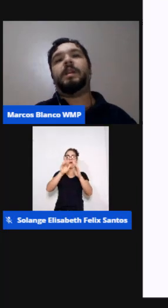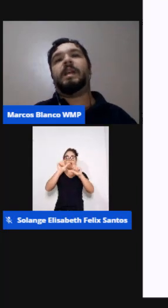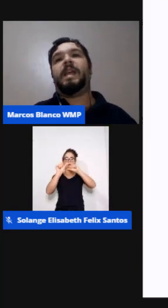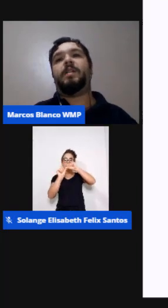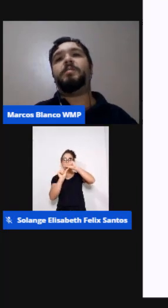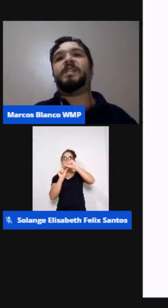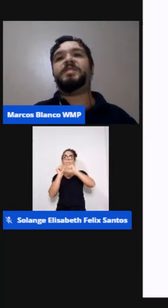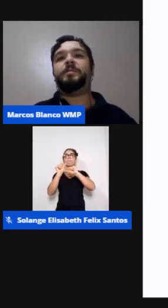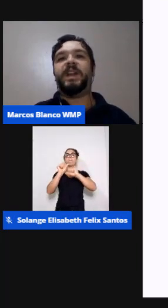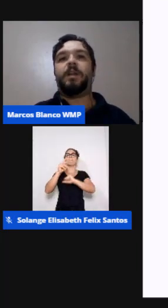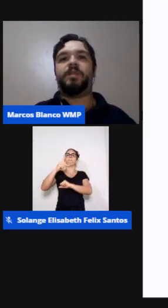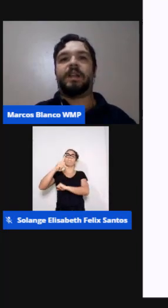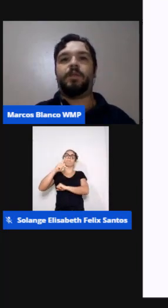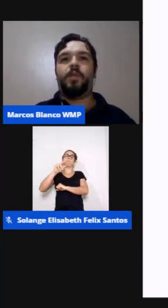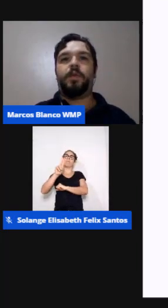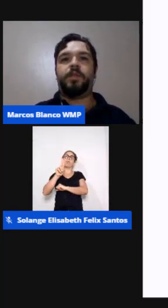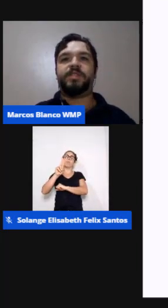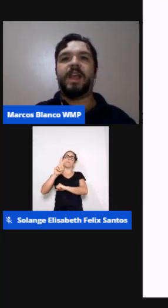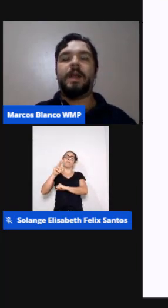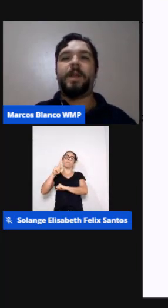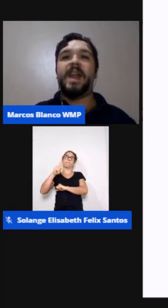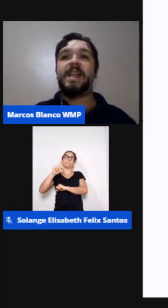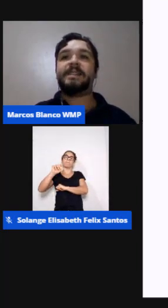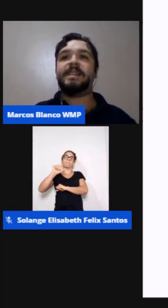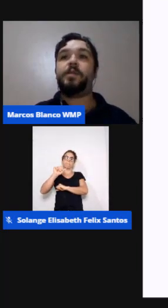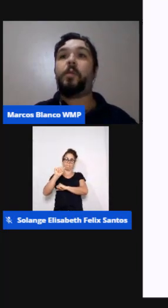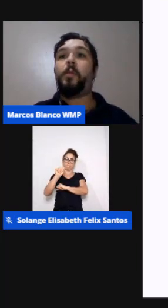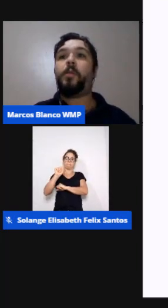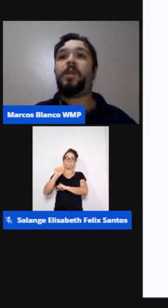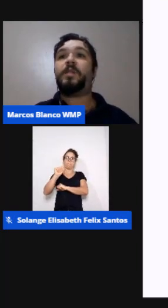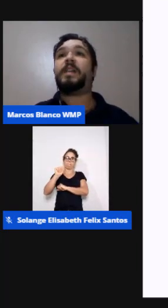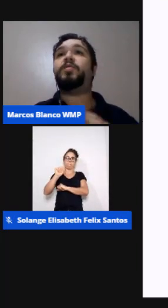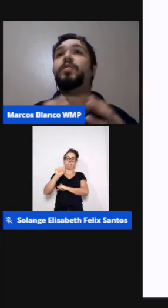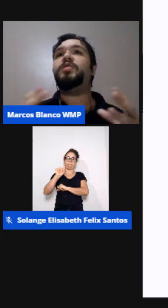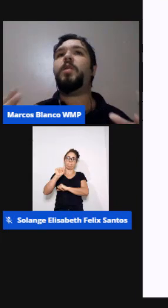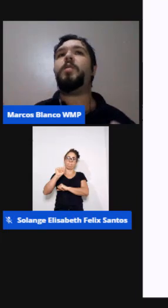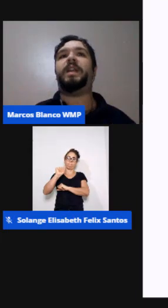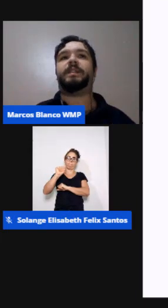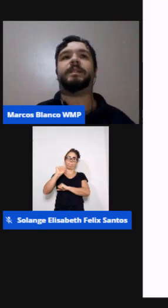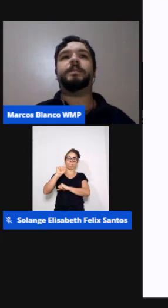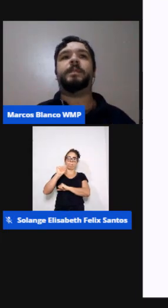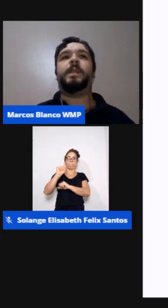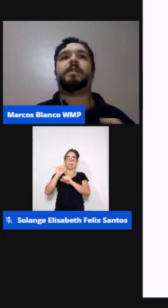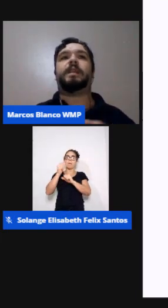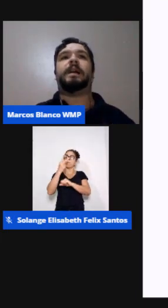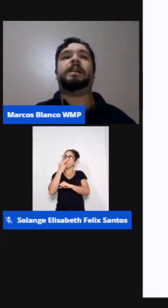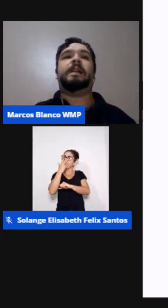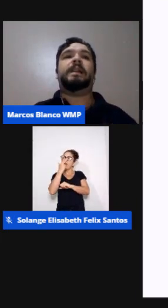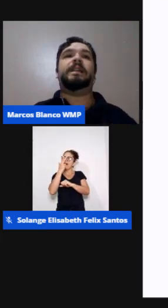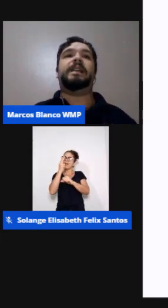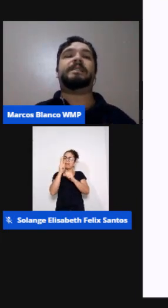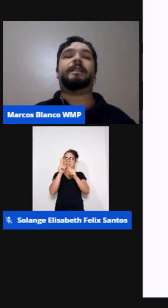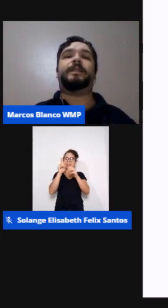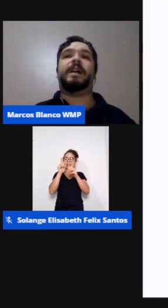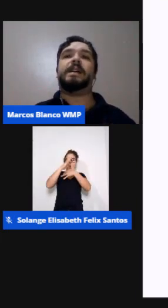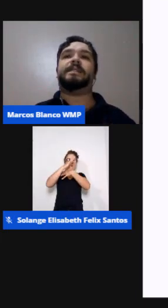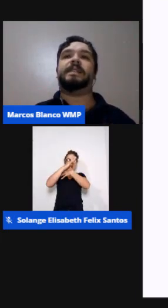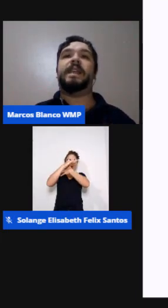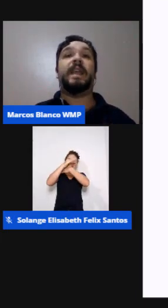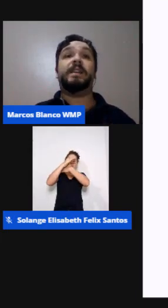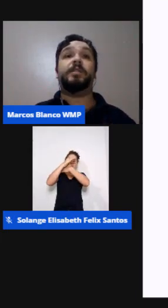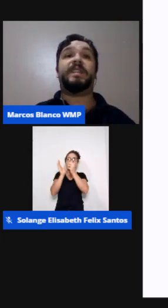pupa. Quando a gente brinca com os alunos, ela parece um casulo de borboleta. Tá? E